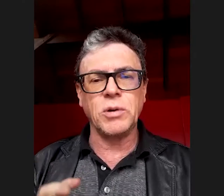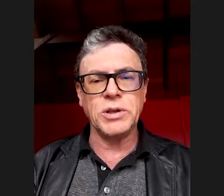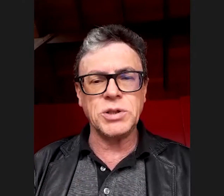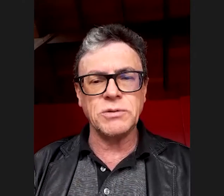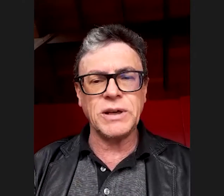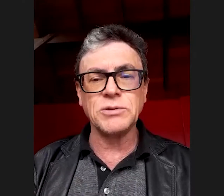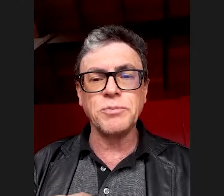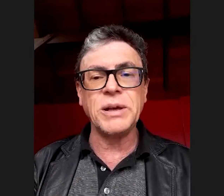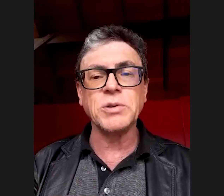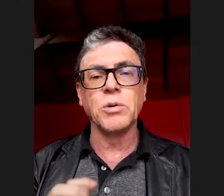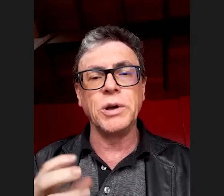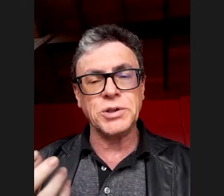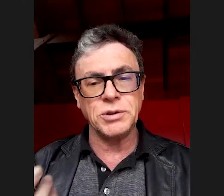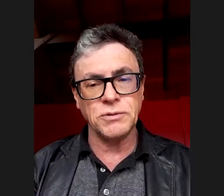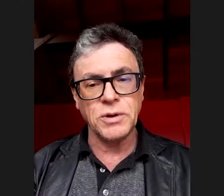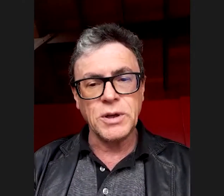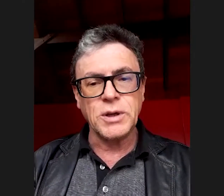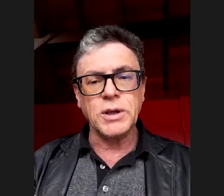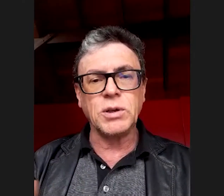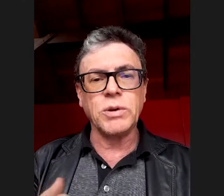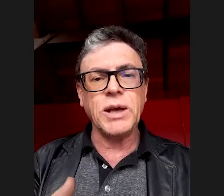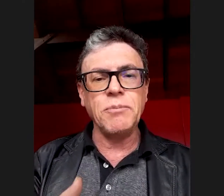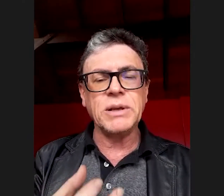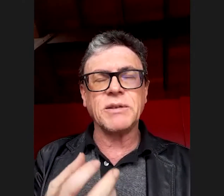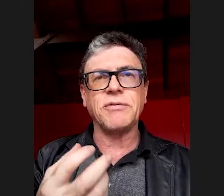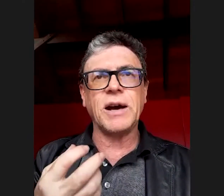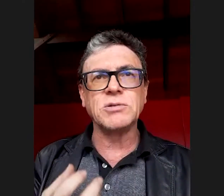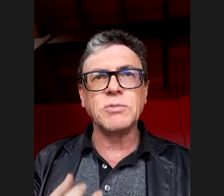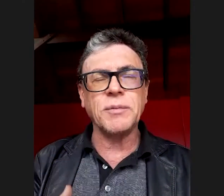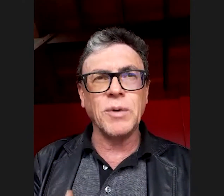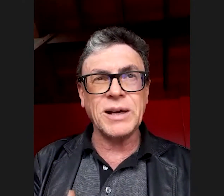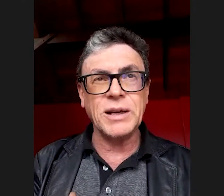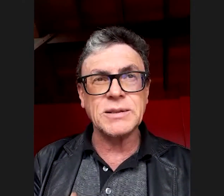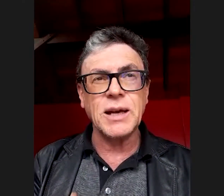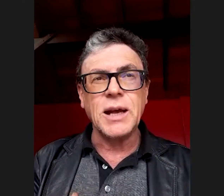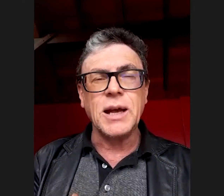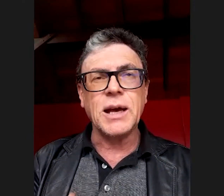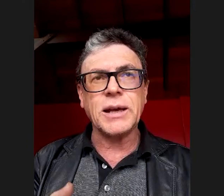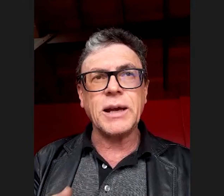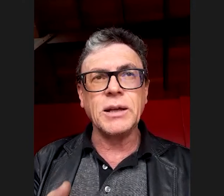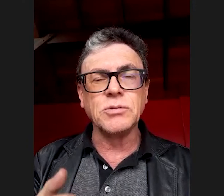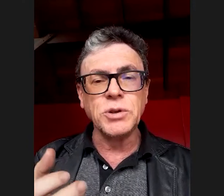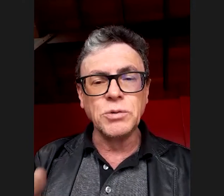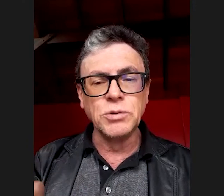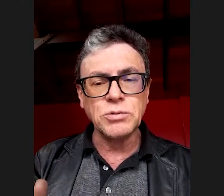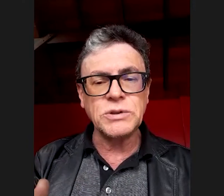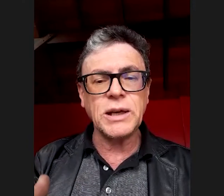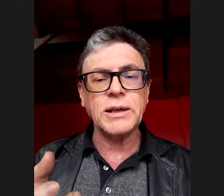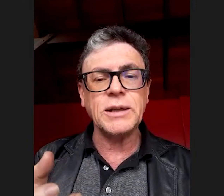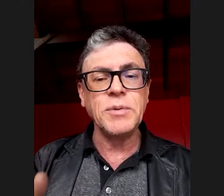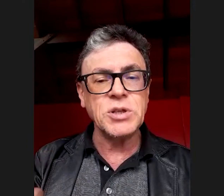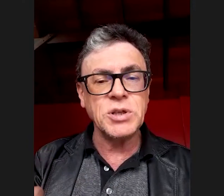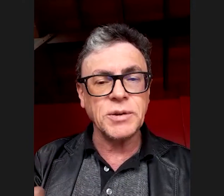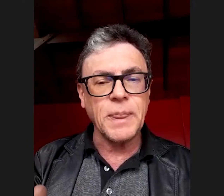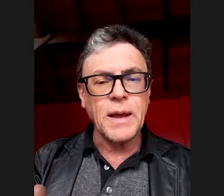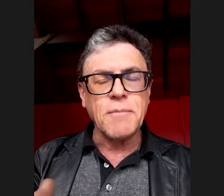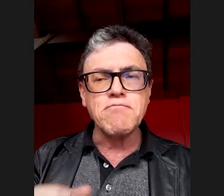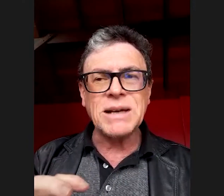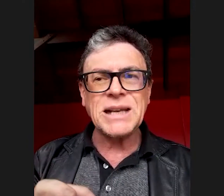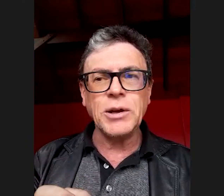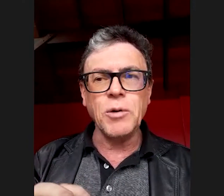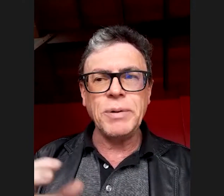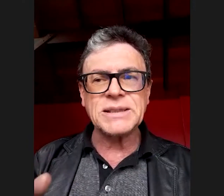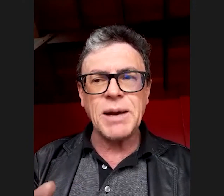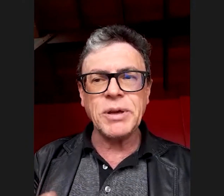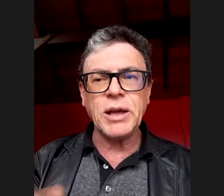forma coletiva, e elas não pensam no coletivo. Então, o que a empresa faz numa crise? Ela quer reduzir custos e ela quer demitir. Mas